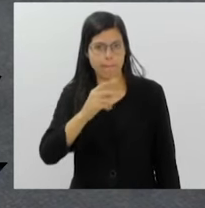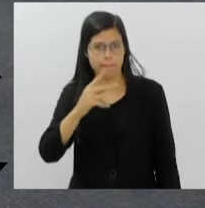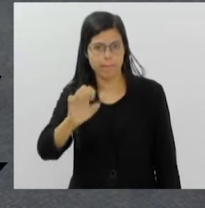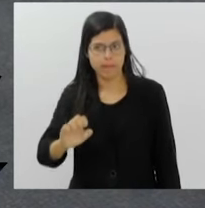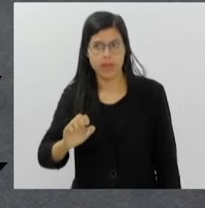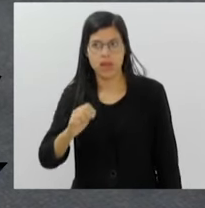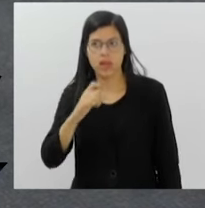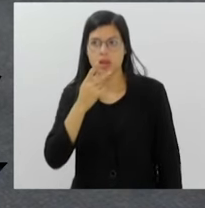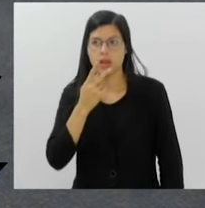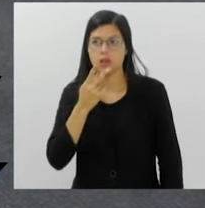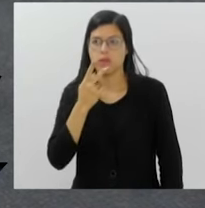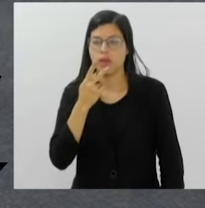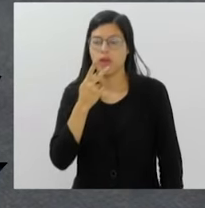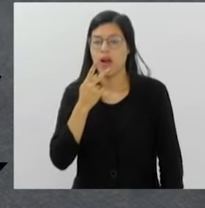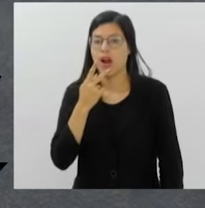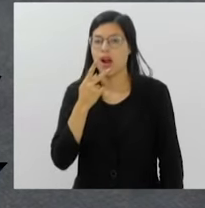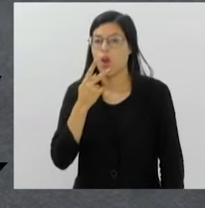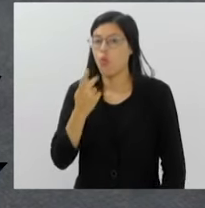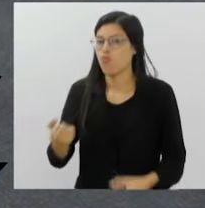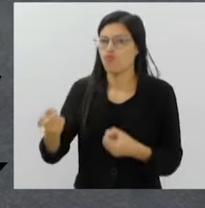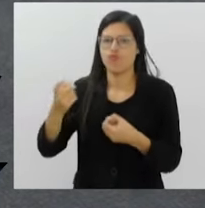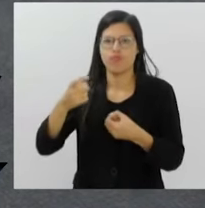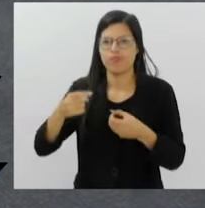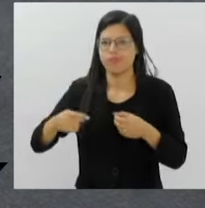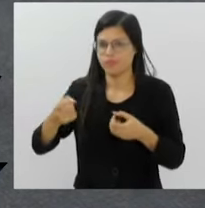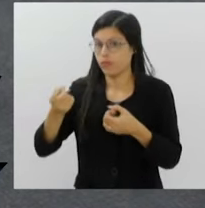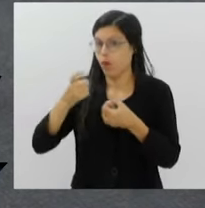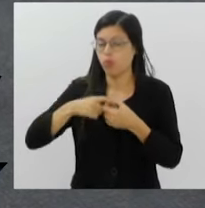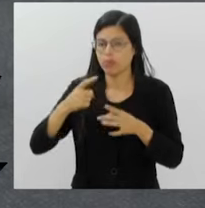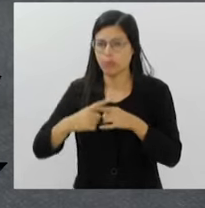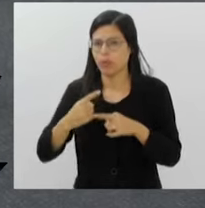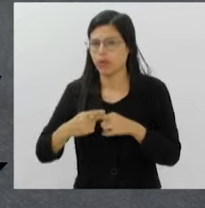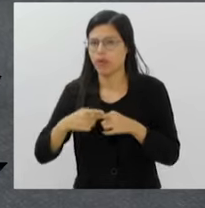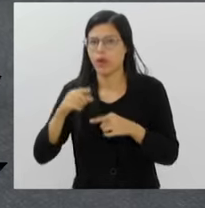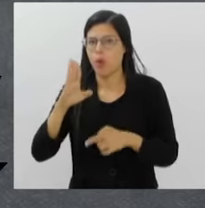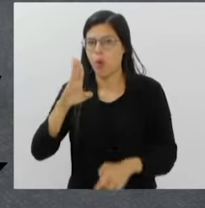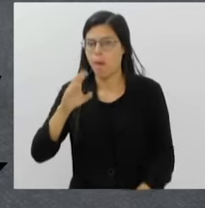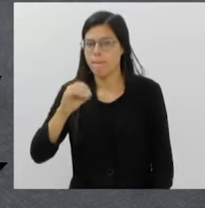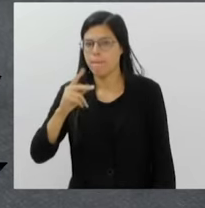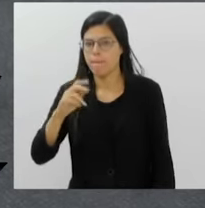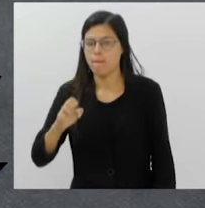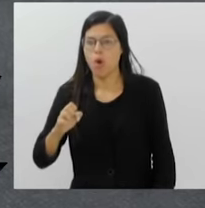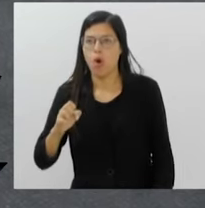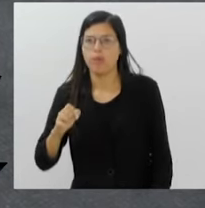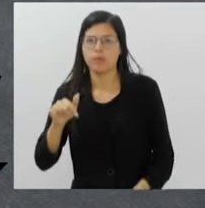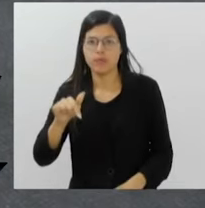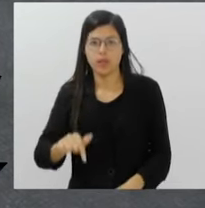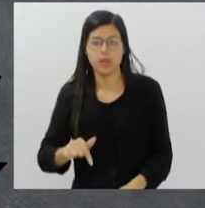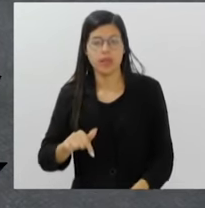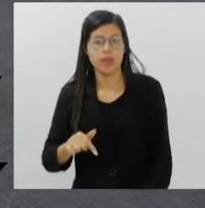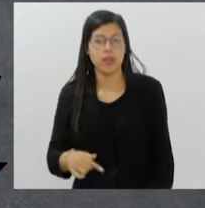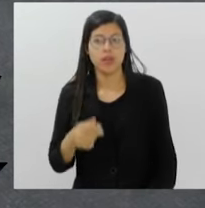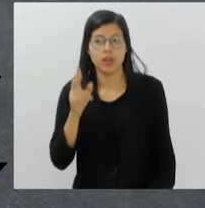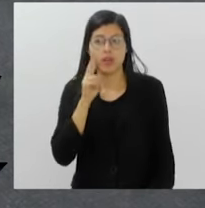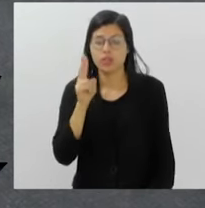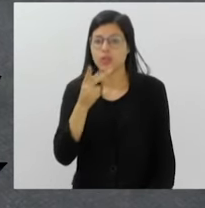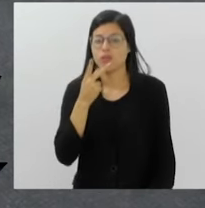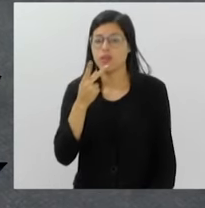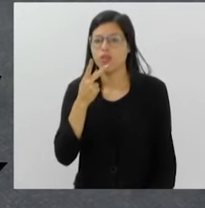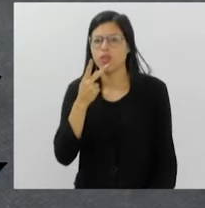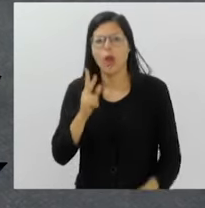o BOP está aí. O que nós vimos há dias atrás, foram eles falando, sustenta, que eles não vão sair